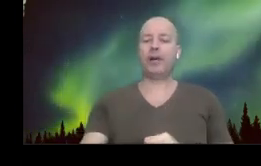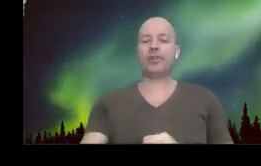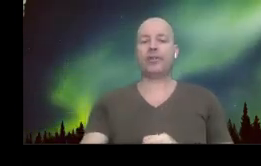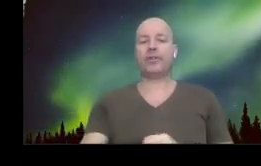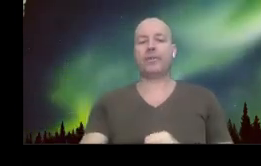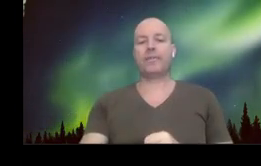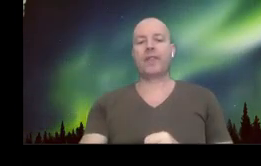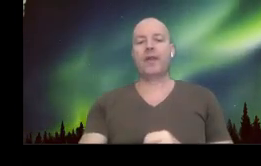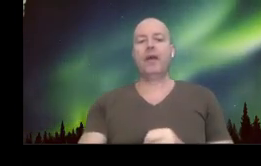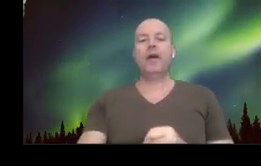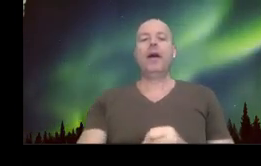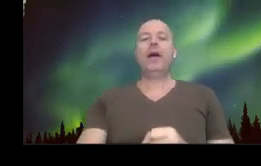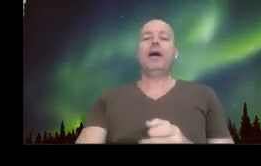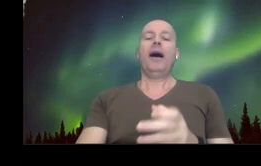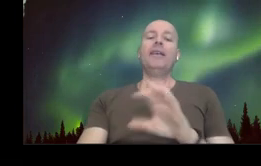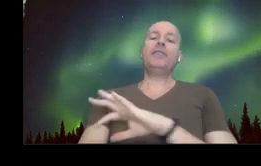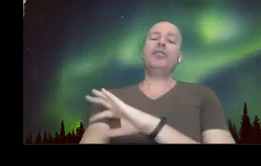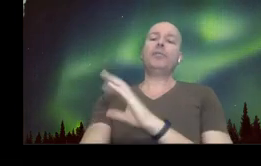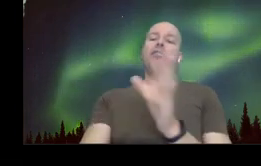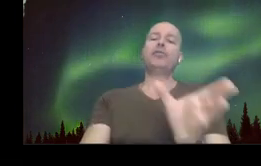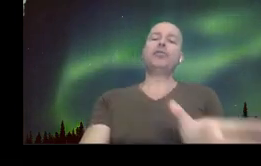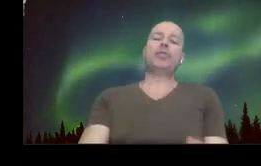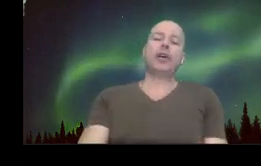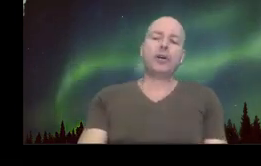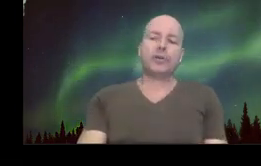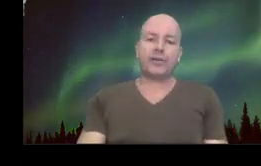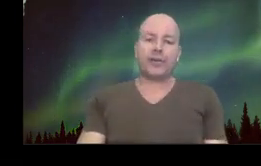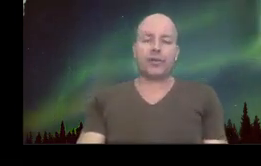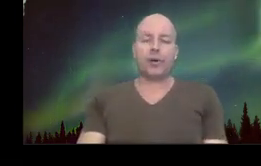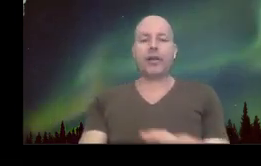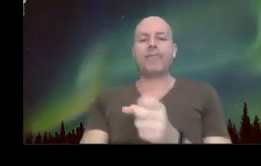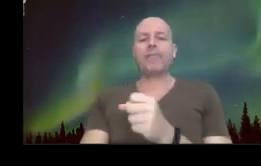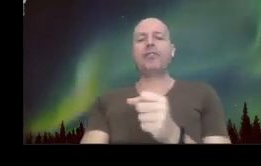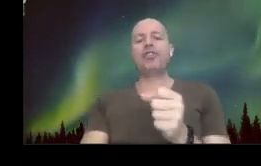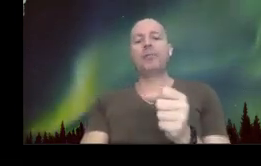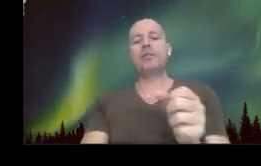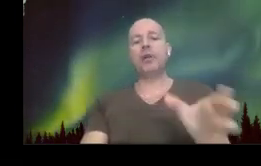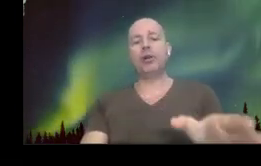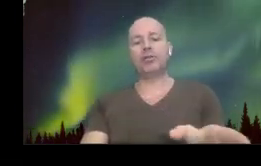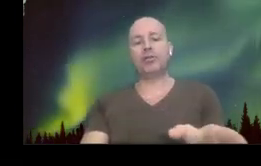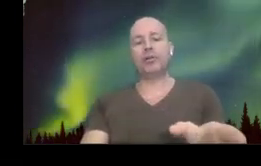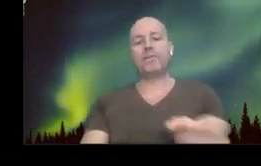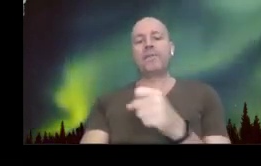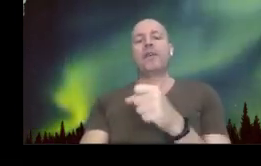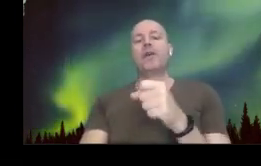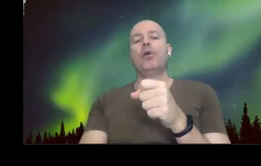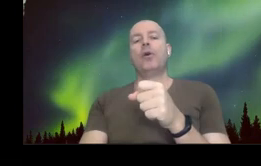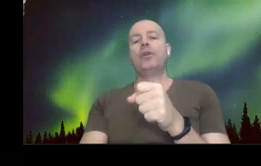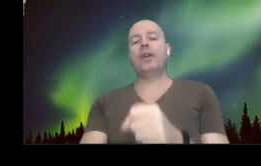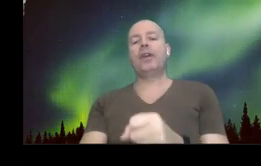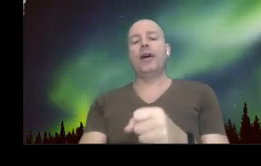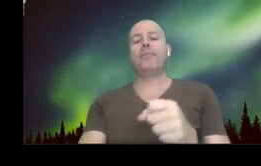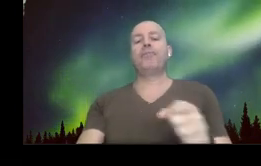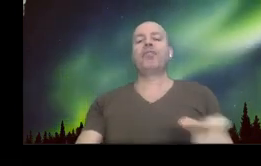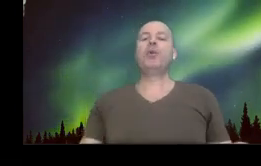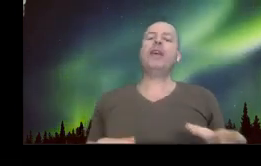duas abordagens. Aí existe uma discussão nessa história que se chama SLOS.